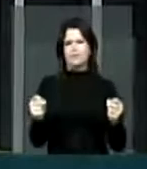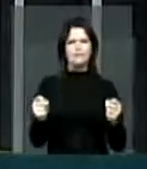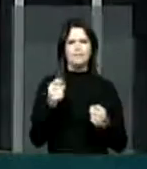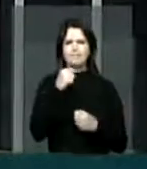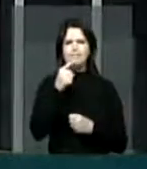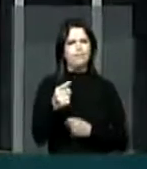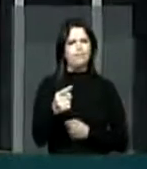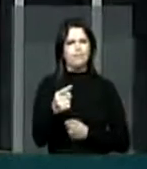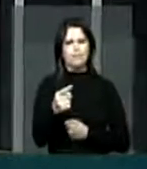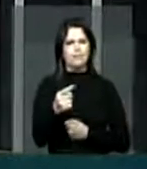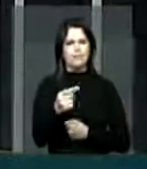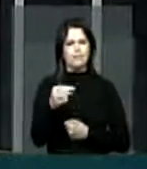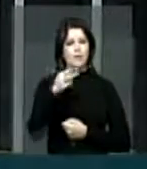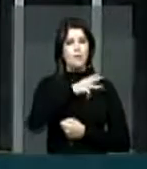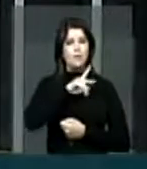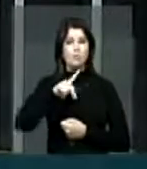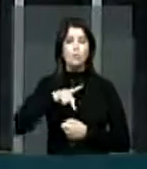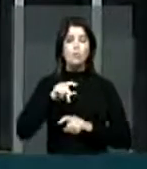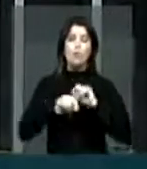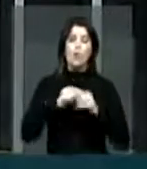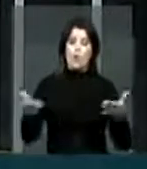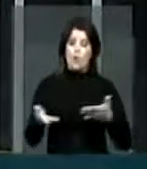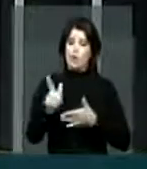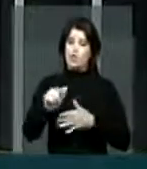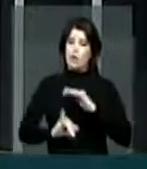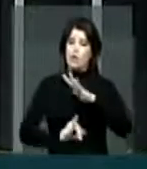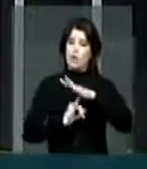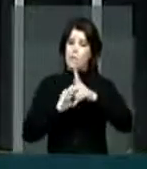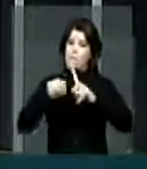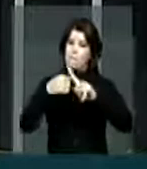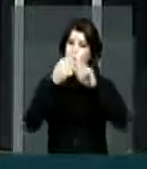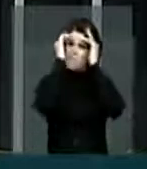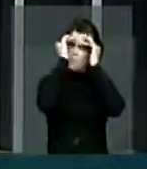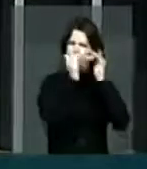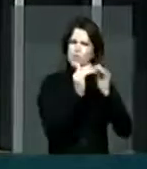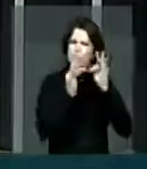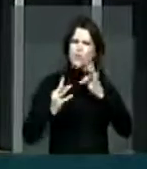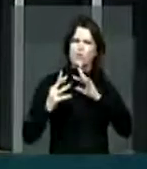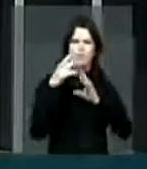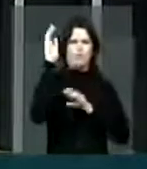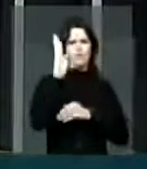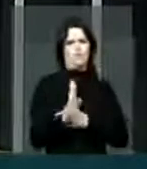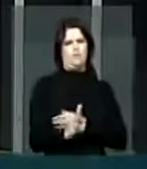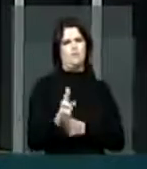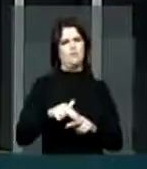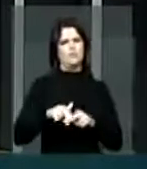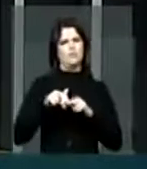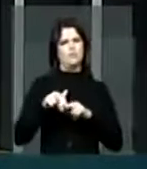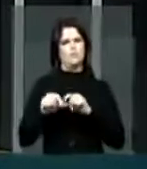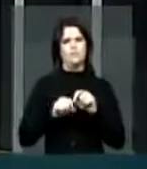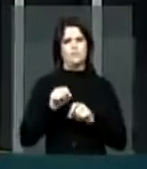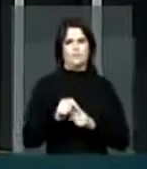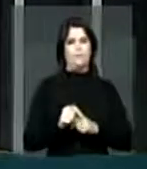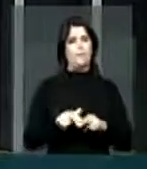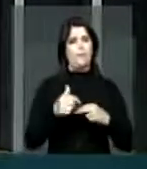brasileiro. O Ministério Público é hoje uma das instituições mais respeitáveis do Brasil. Portanto,